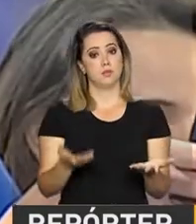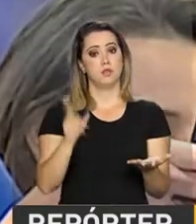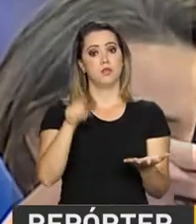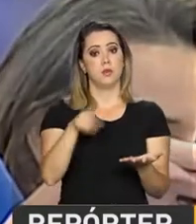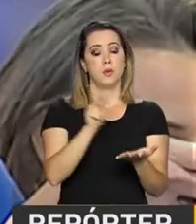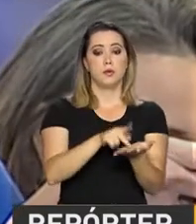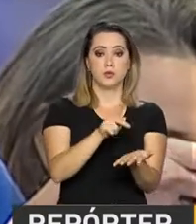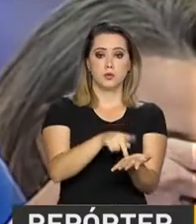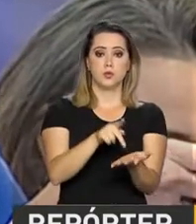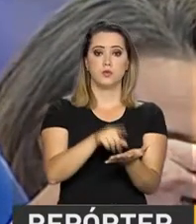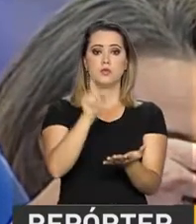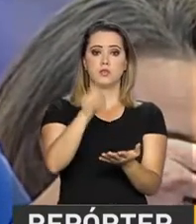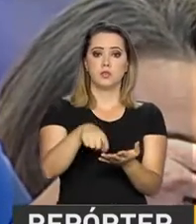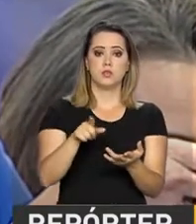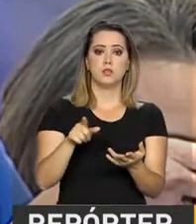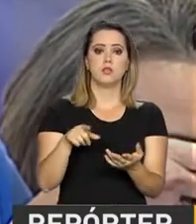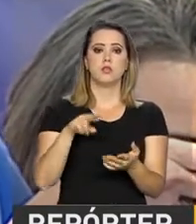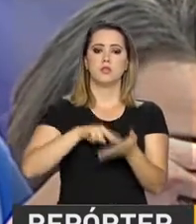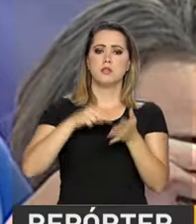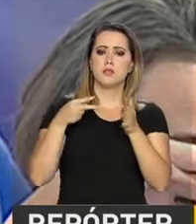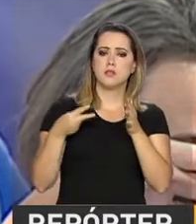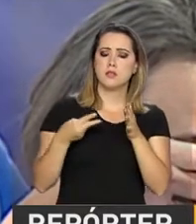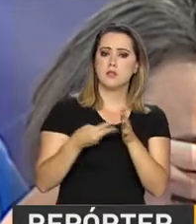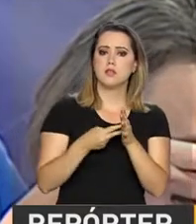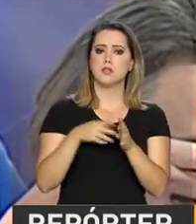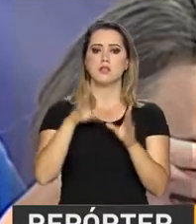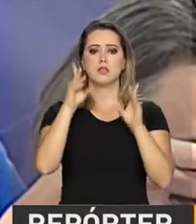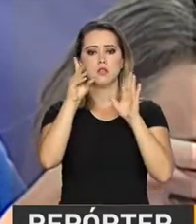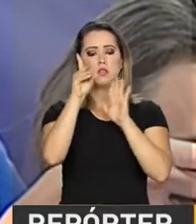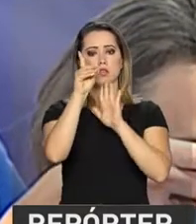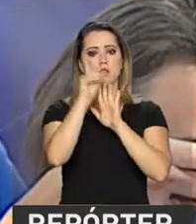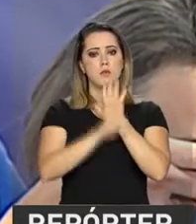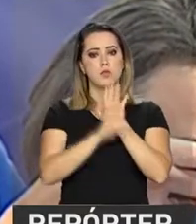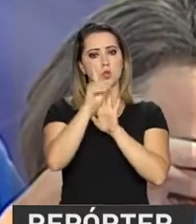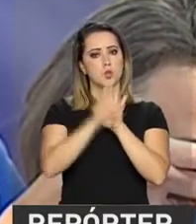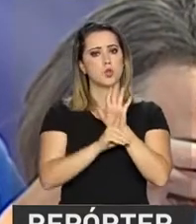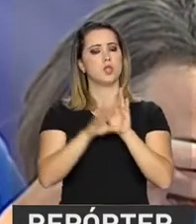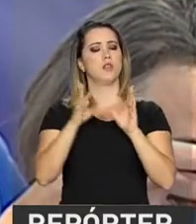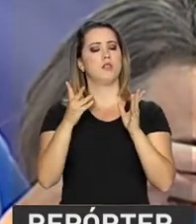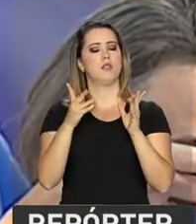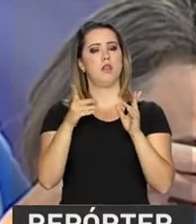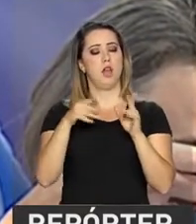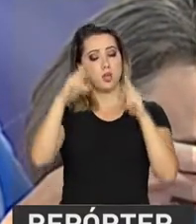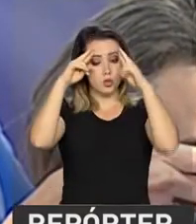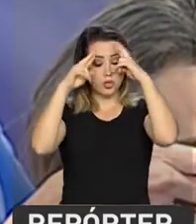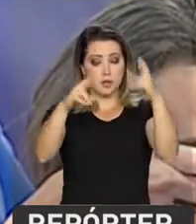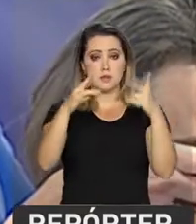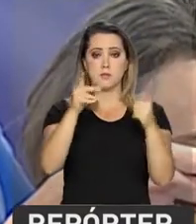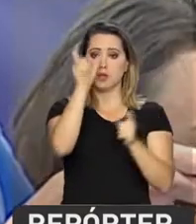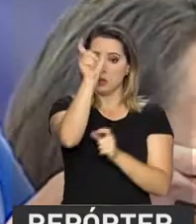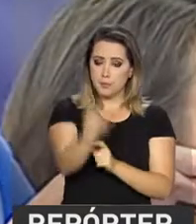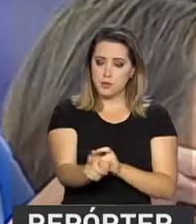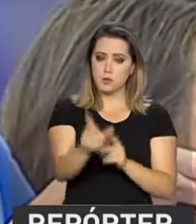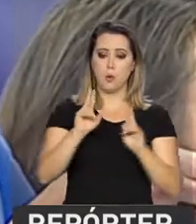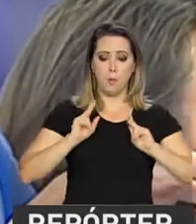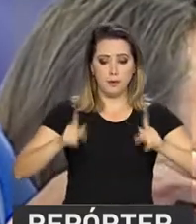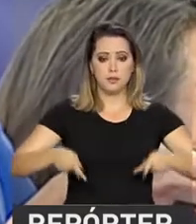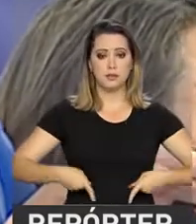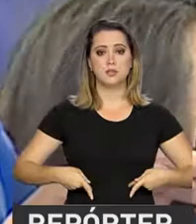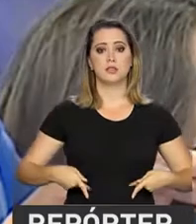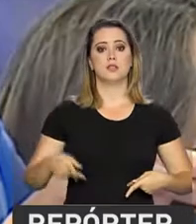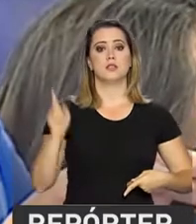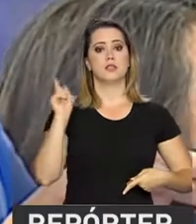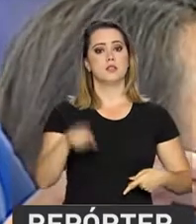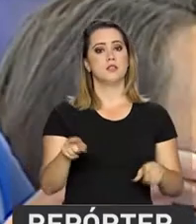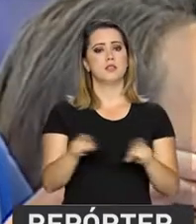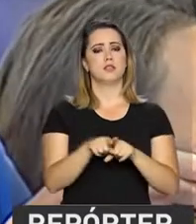verdade é algo que representa dignidade à dignidade e respeito à pessoa humana e é